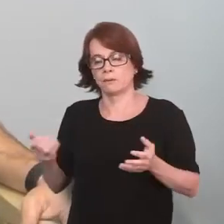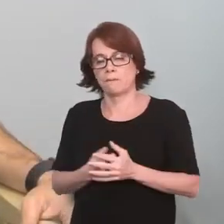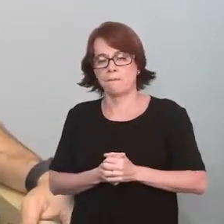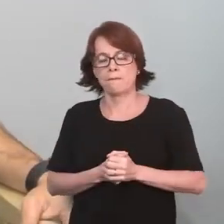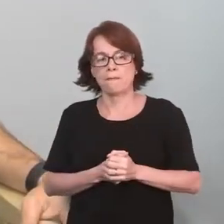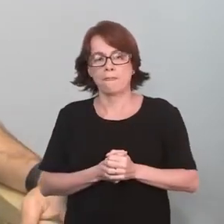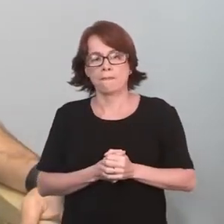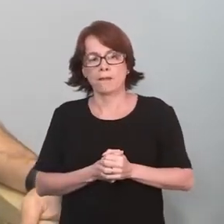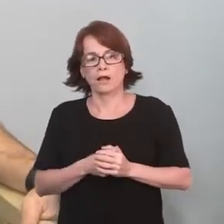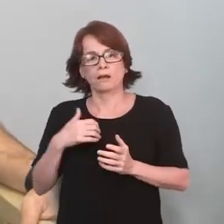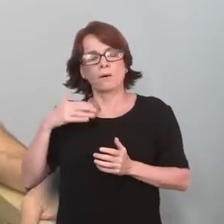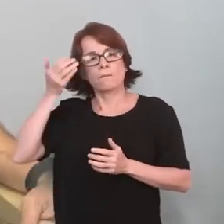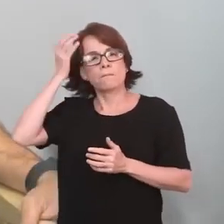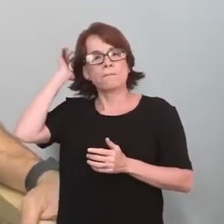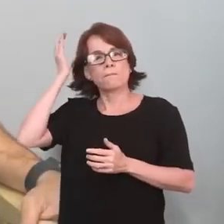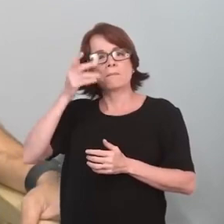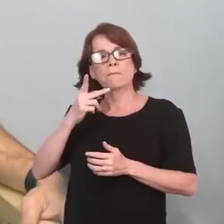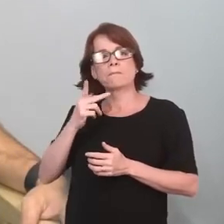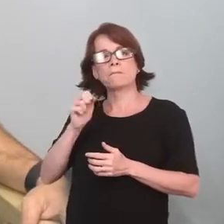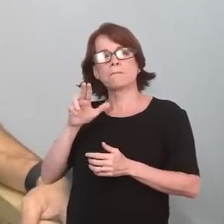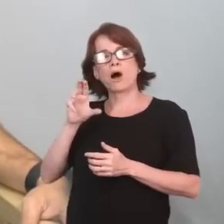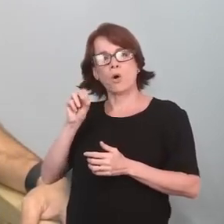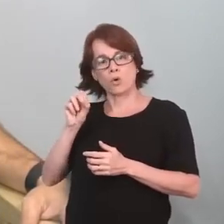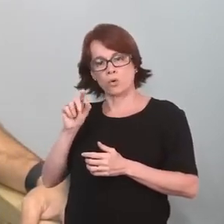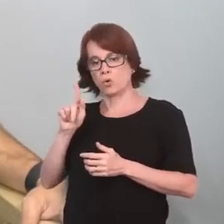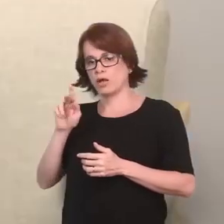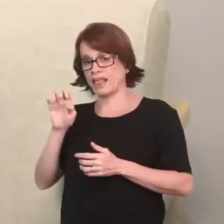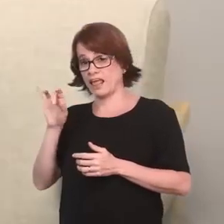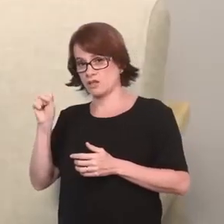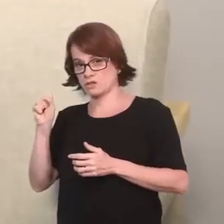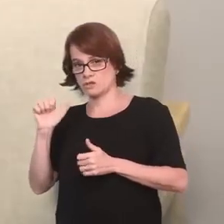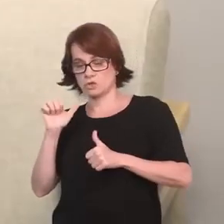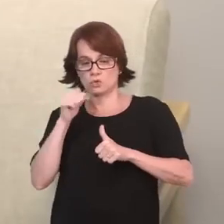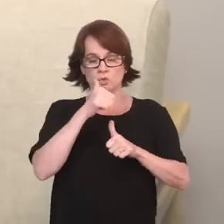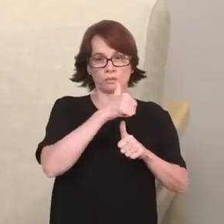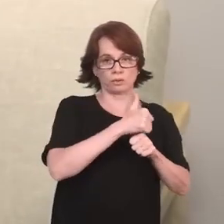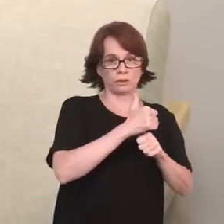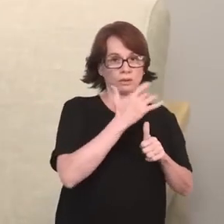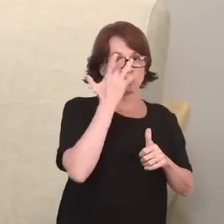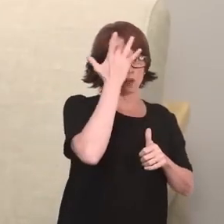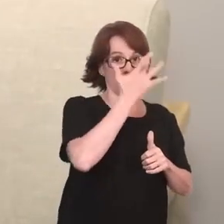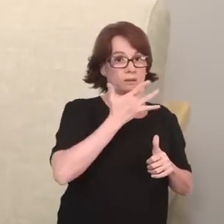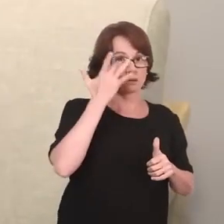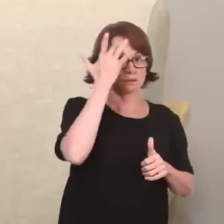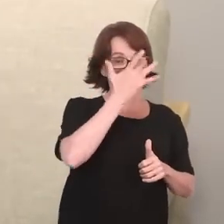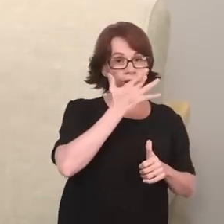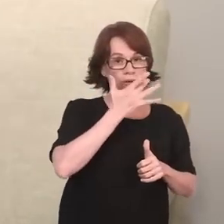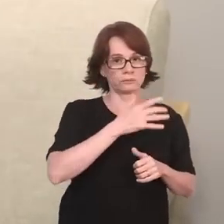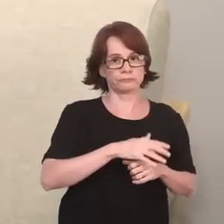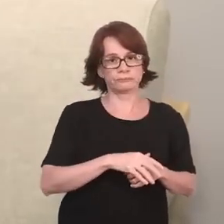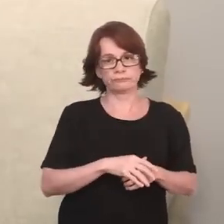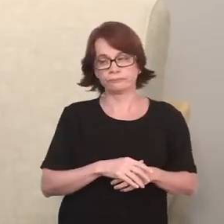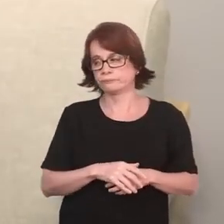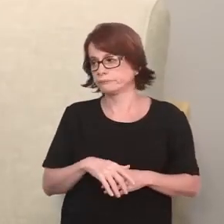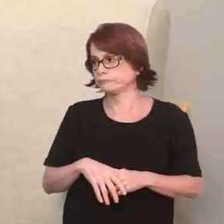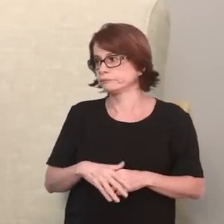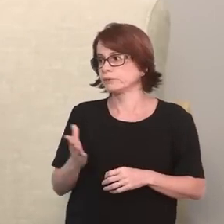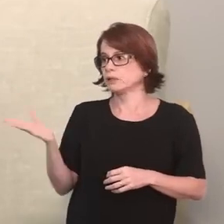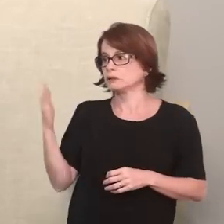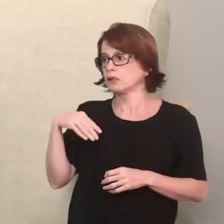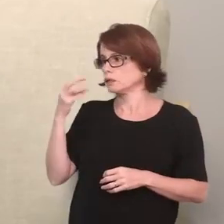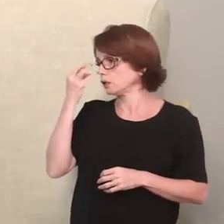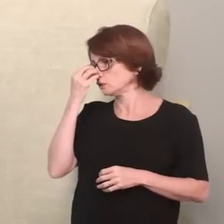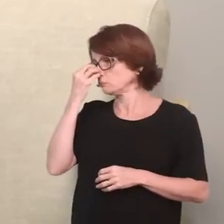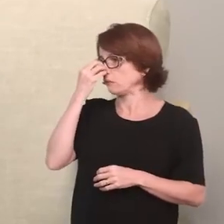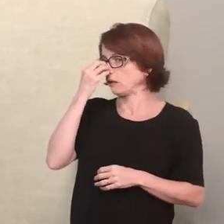Trocamos Paulo Guedes por Fernando Haddad. E agora? Traz o nariz de palhaço. Não, fala sério.